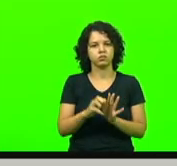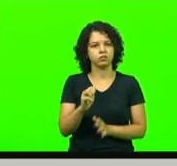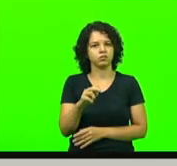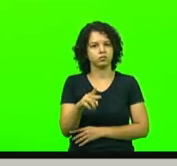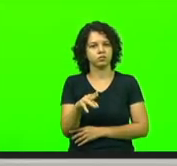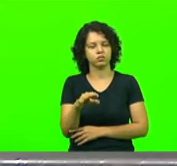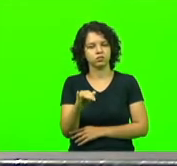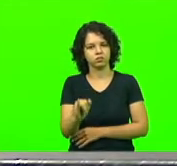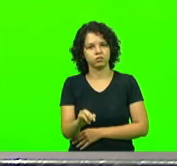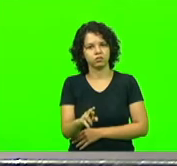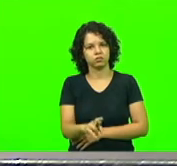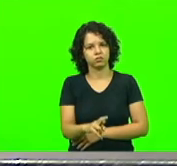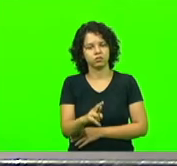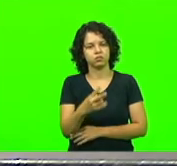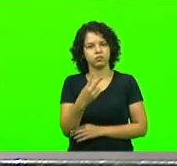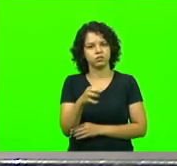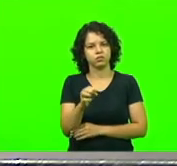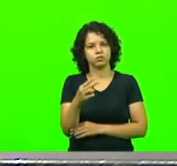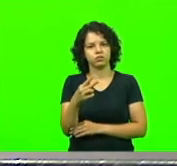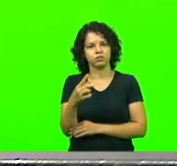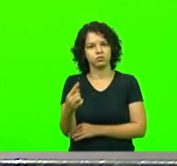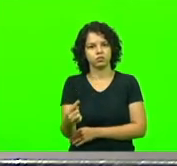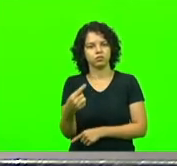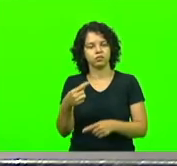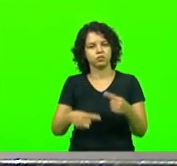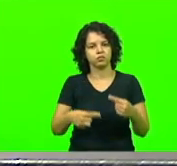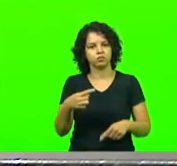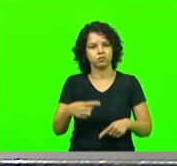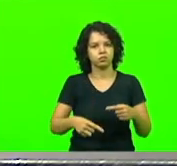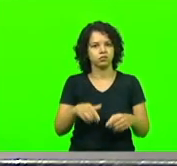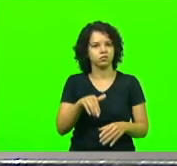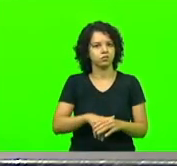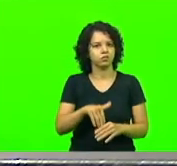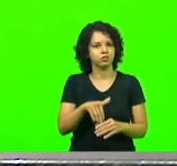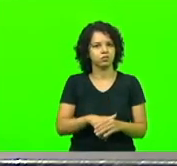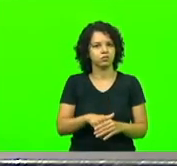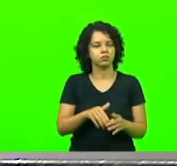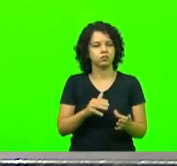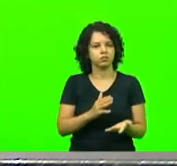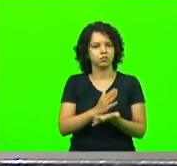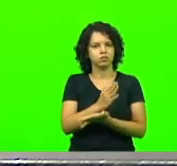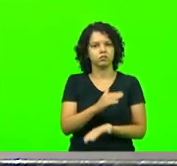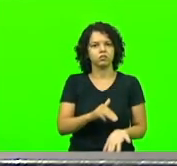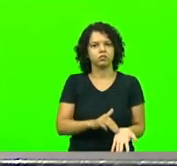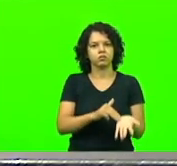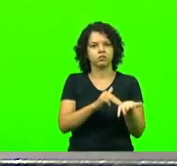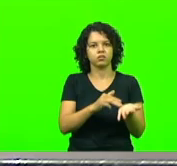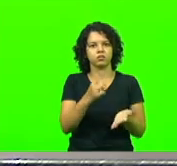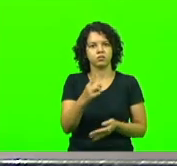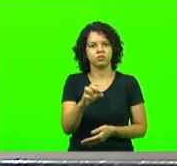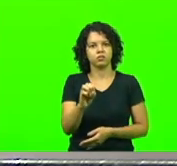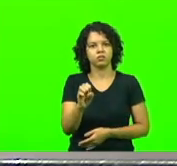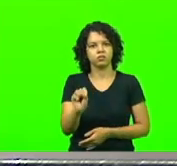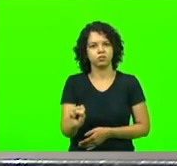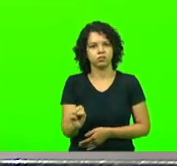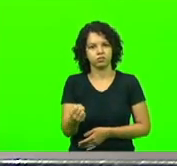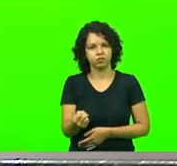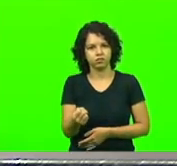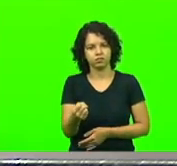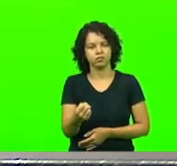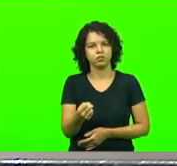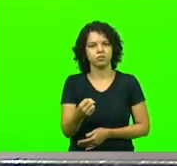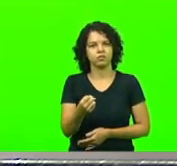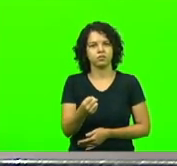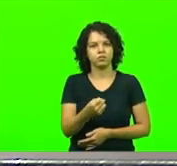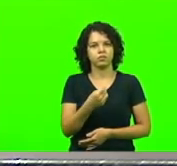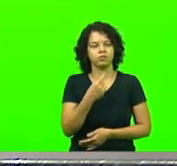2021. Em discussão, em votação, aprovado. Moção 108, autor deputado Nilson